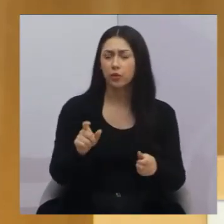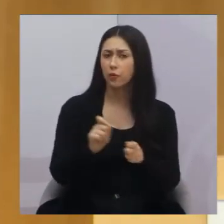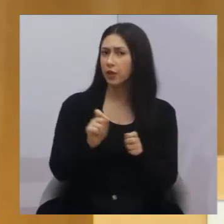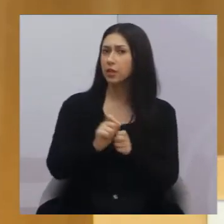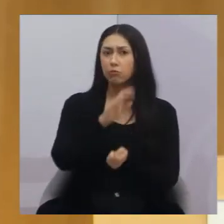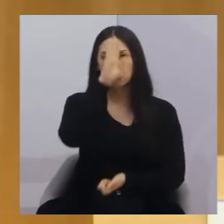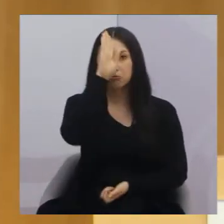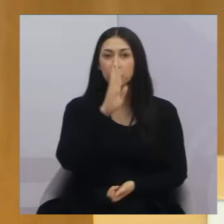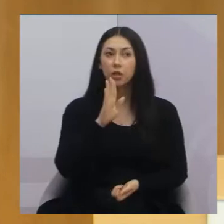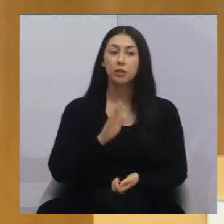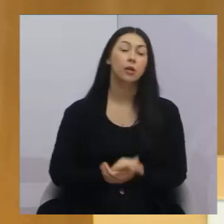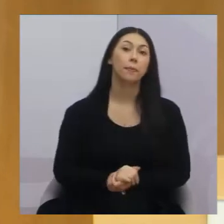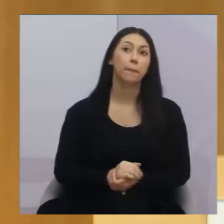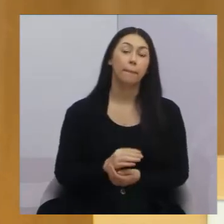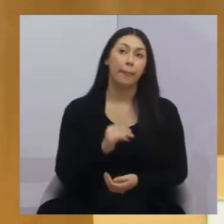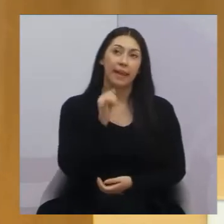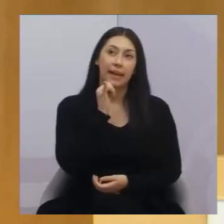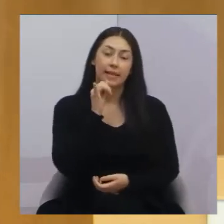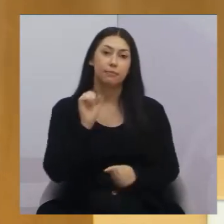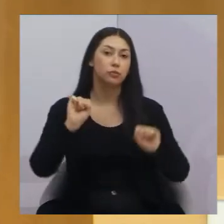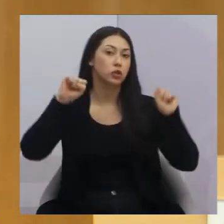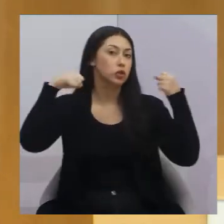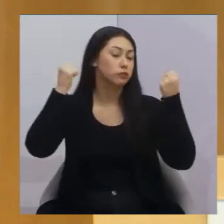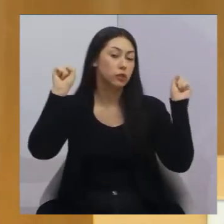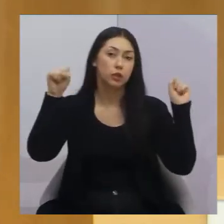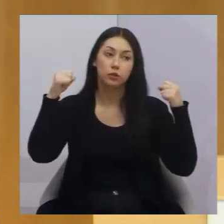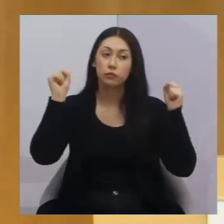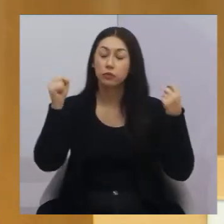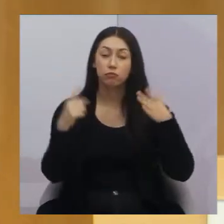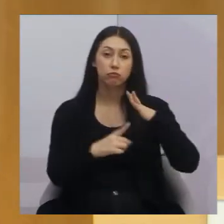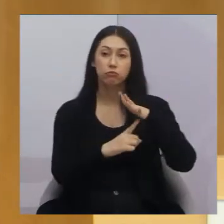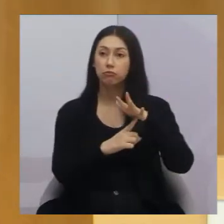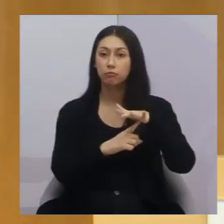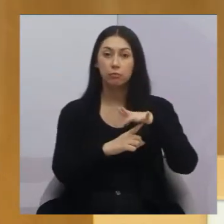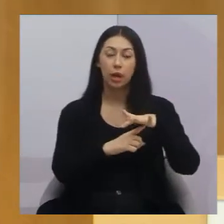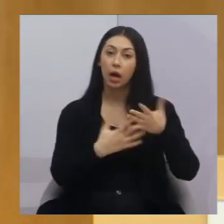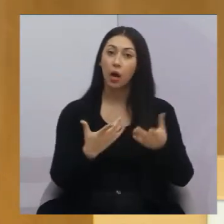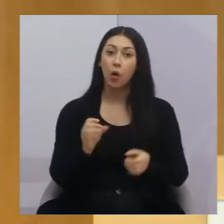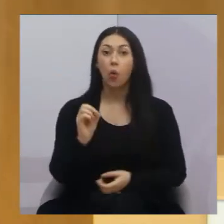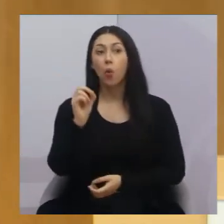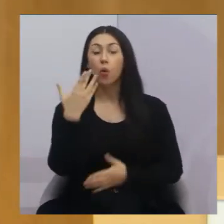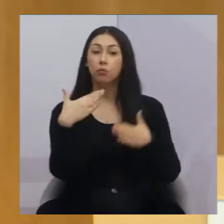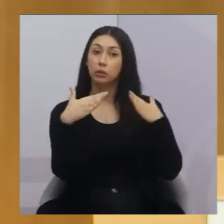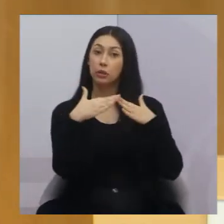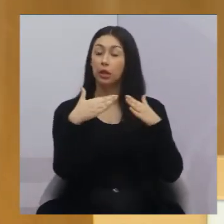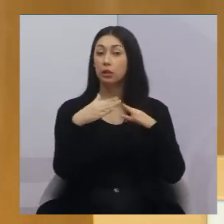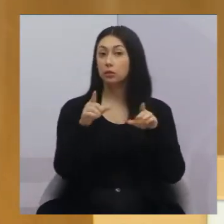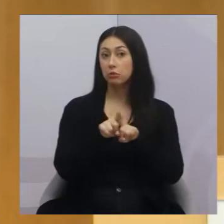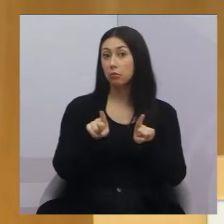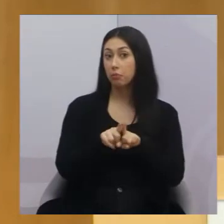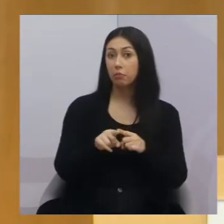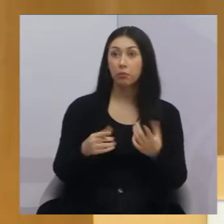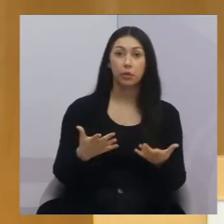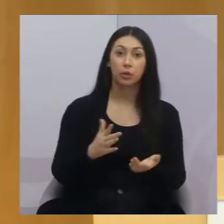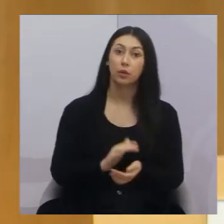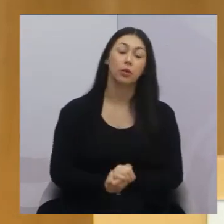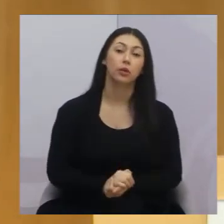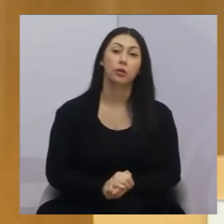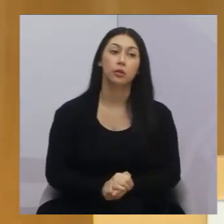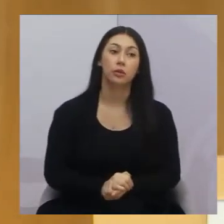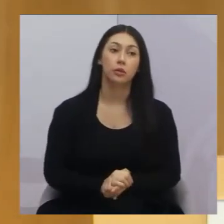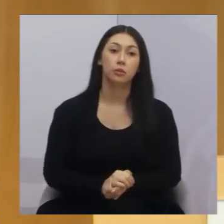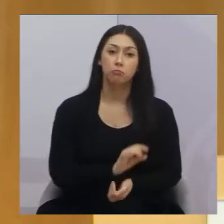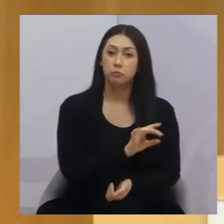né? Então, uma atividade física ao ar livre, ou até dentro de casa mesmo, conforme seja a opção de